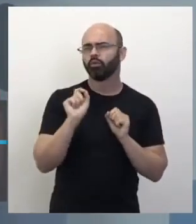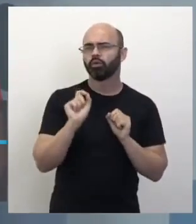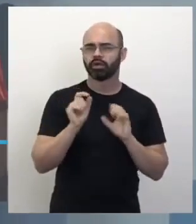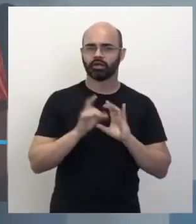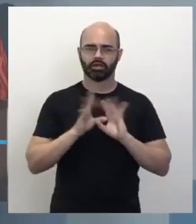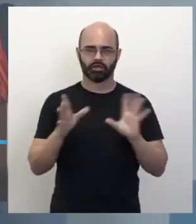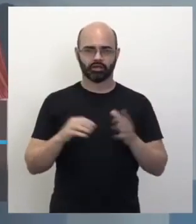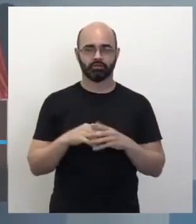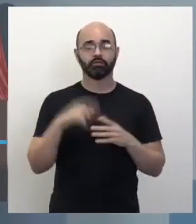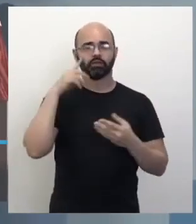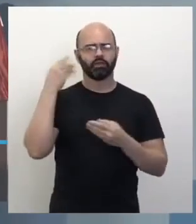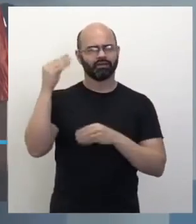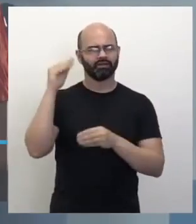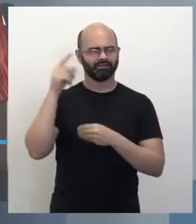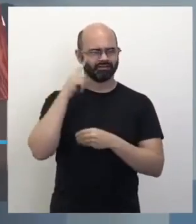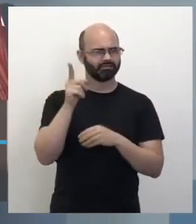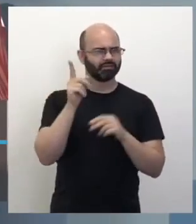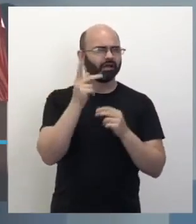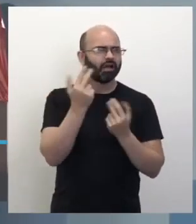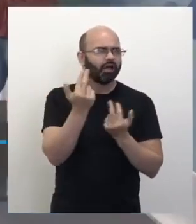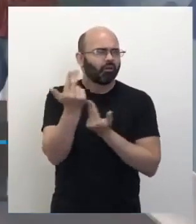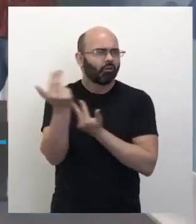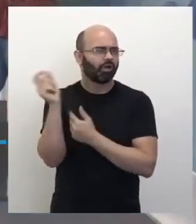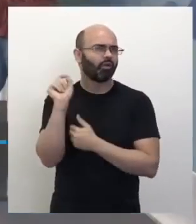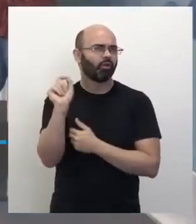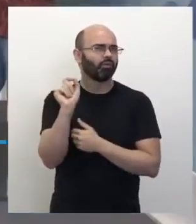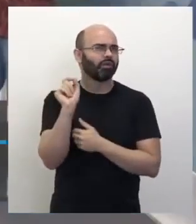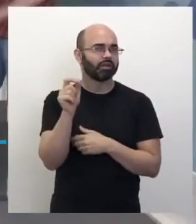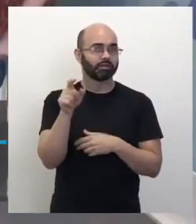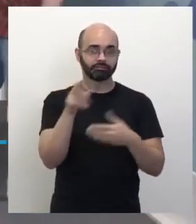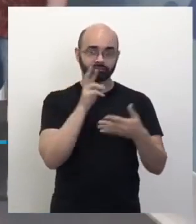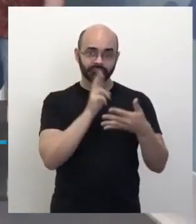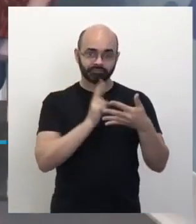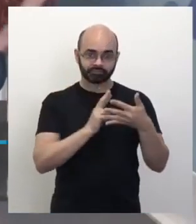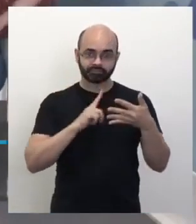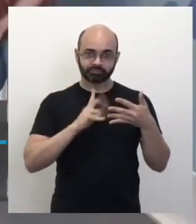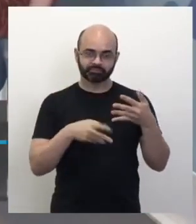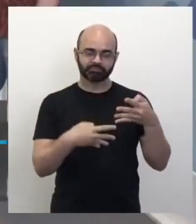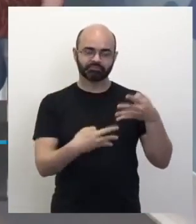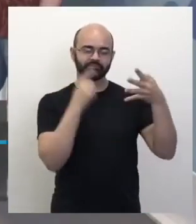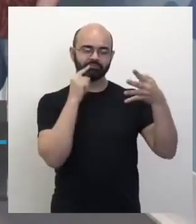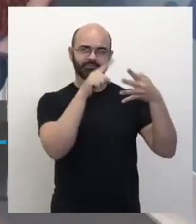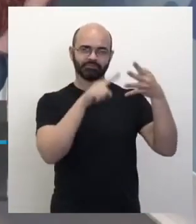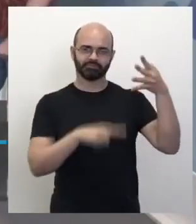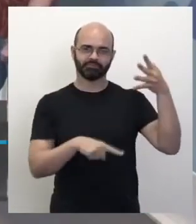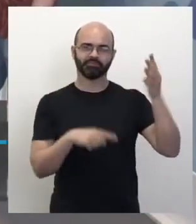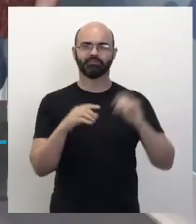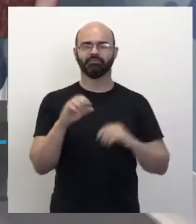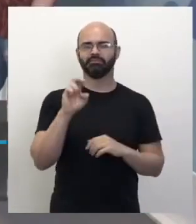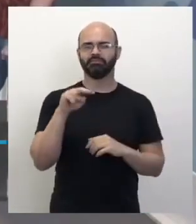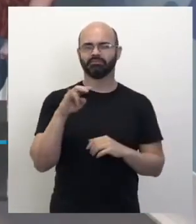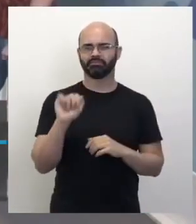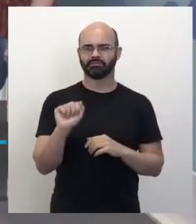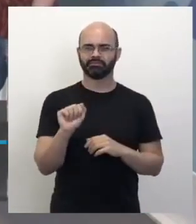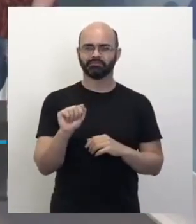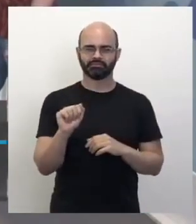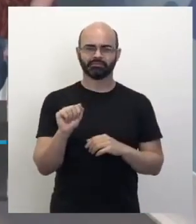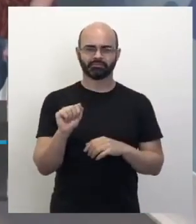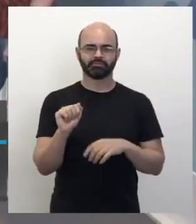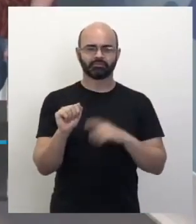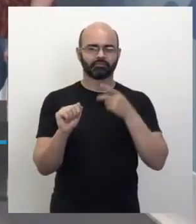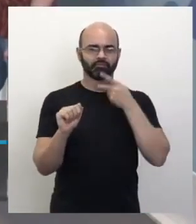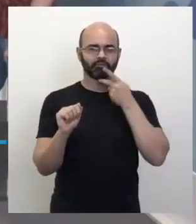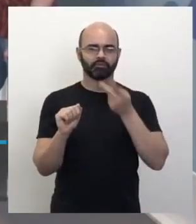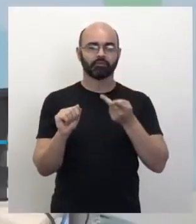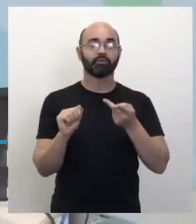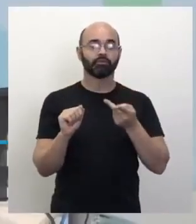esses memes têm em comum. Tem aqui, já tem algumas respostas, Ed. Temos aqui, temos a Senia mandou pra gente, they are